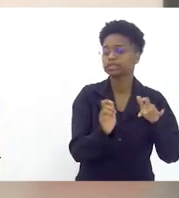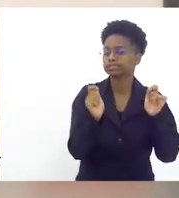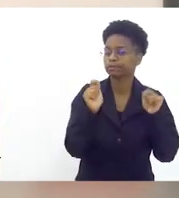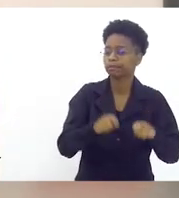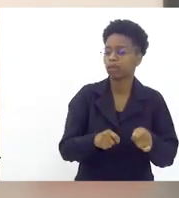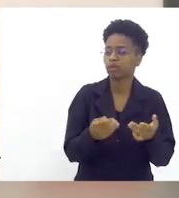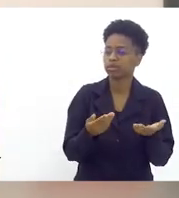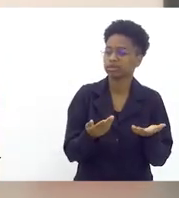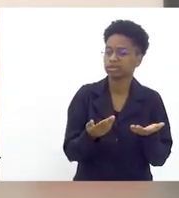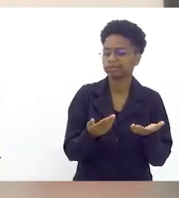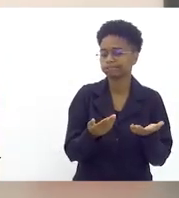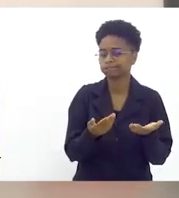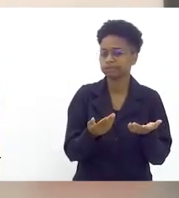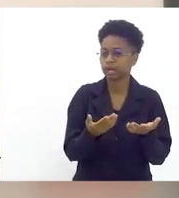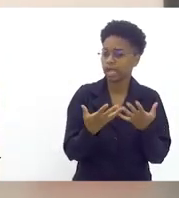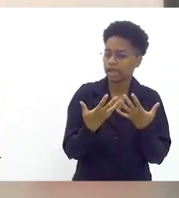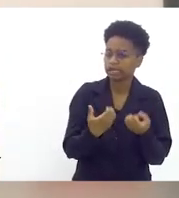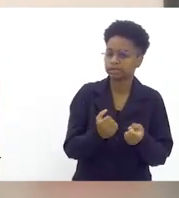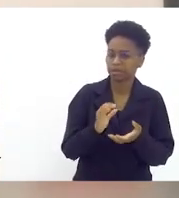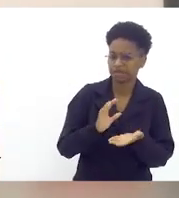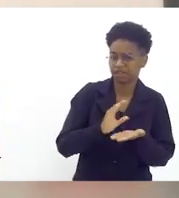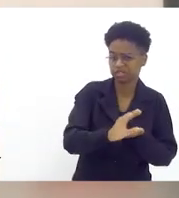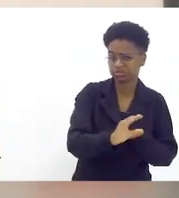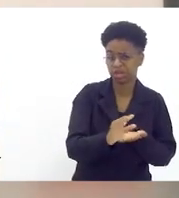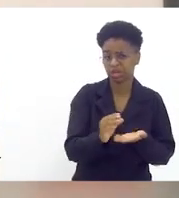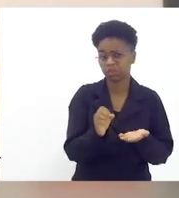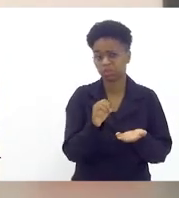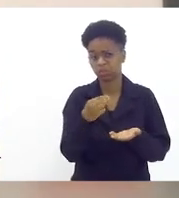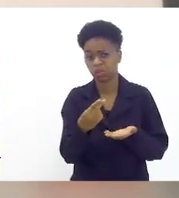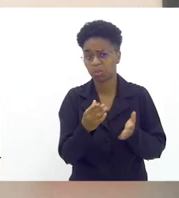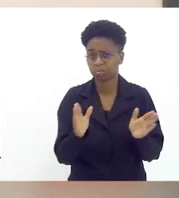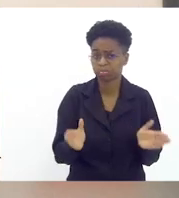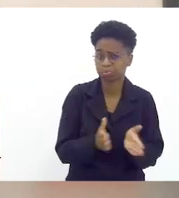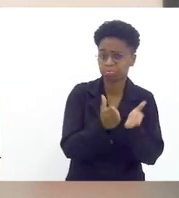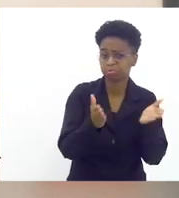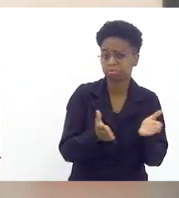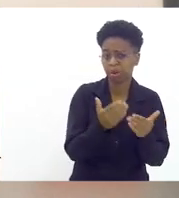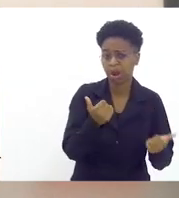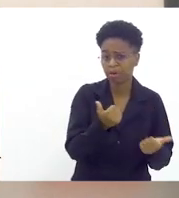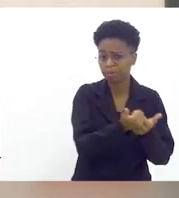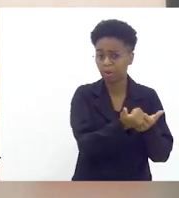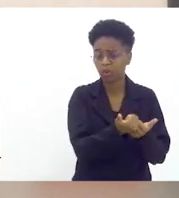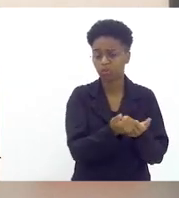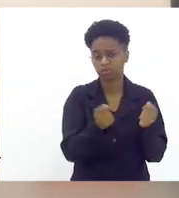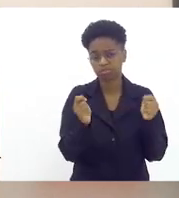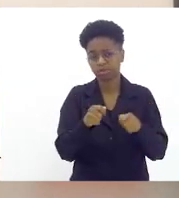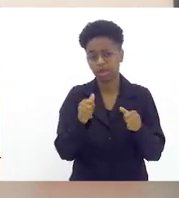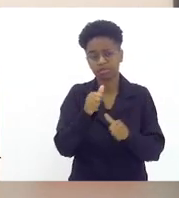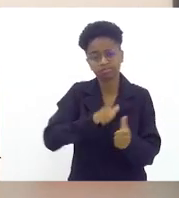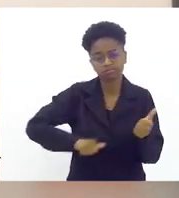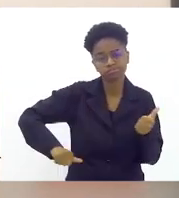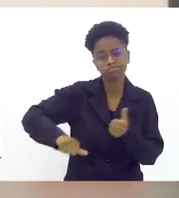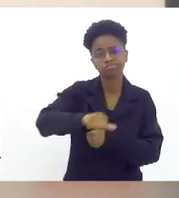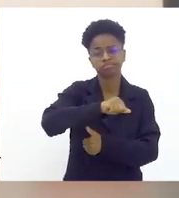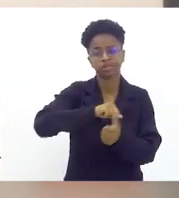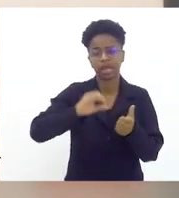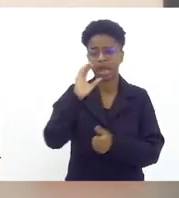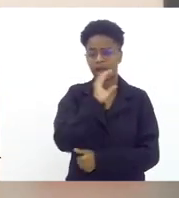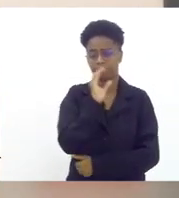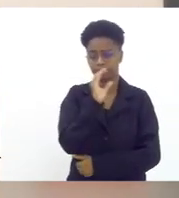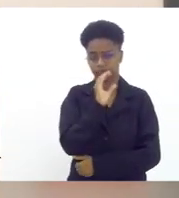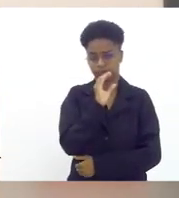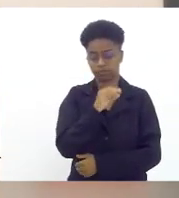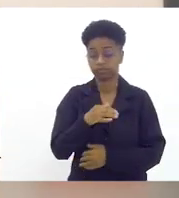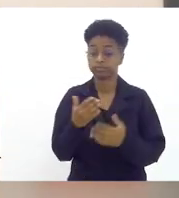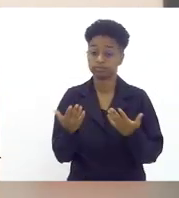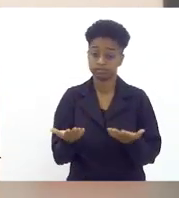forma, receber algum investimento ou algum incentivo para que esse cenário possa mudar um pouquinho mais rápido.